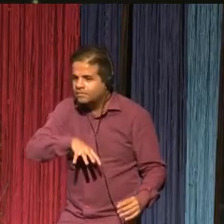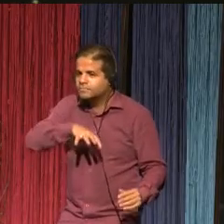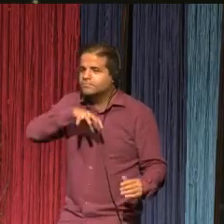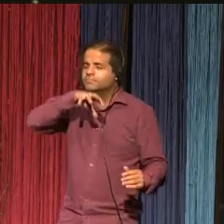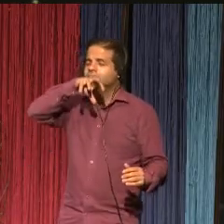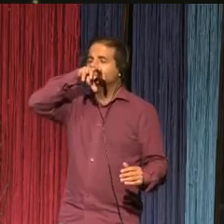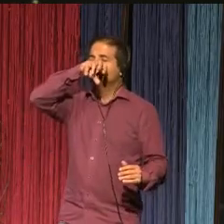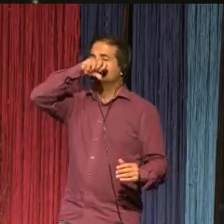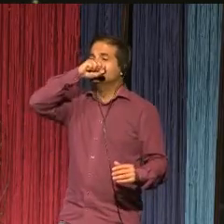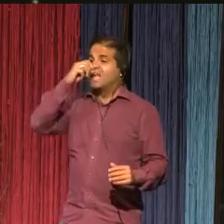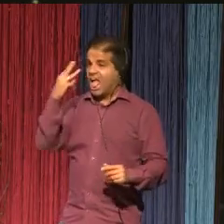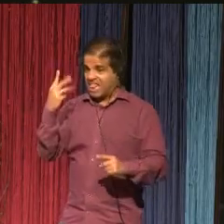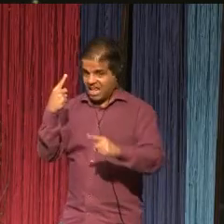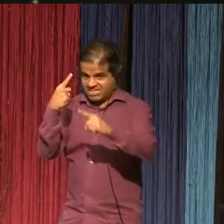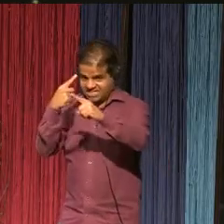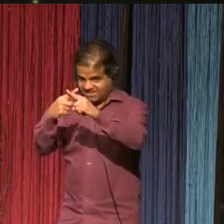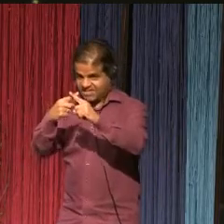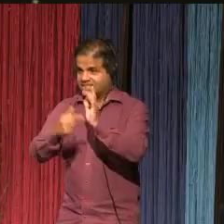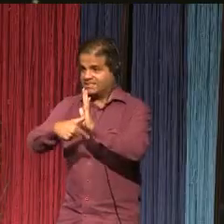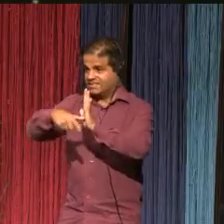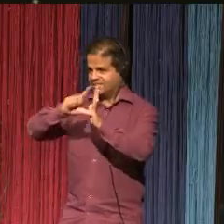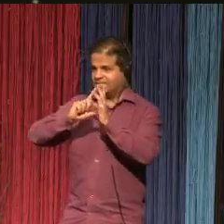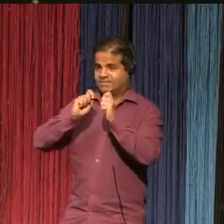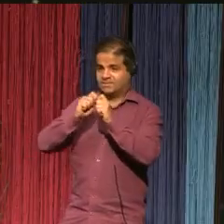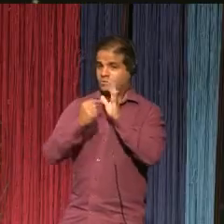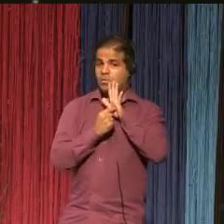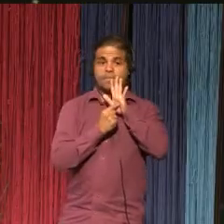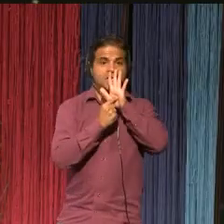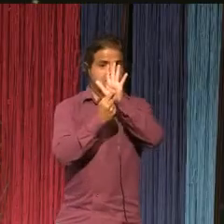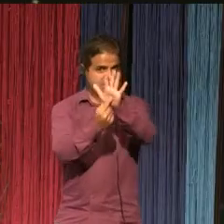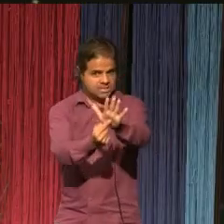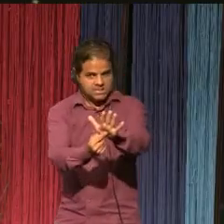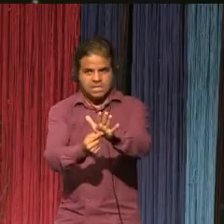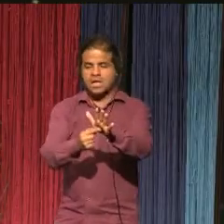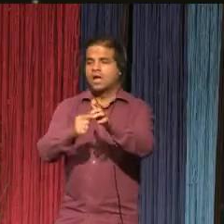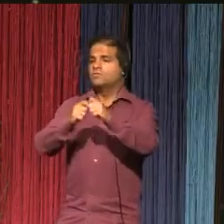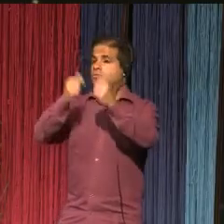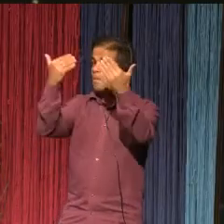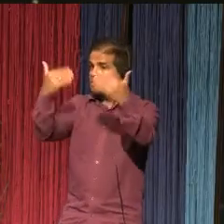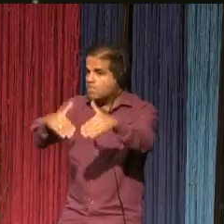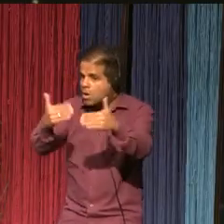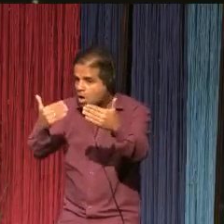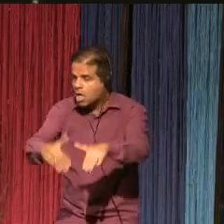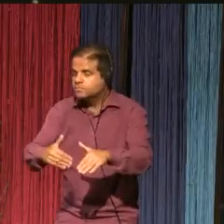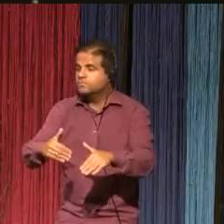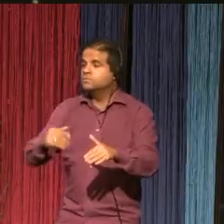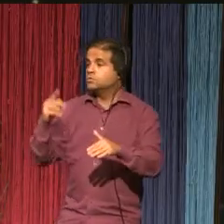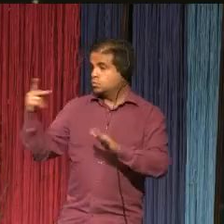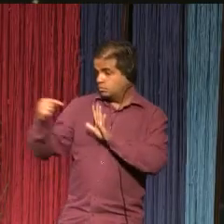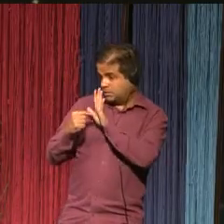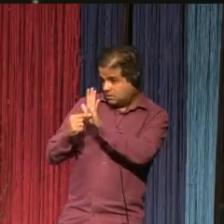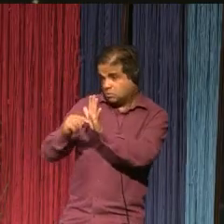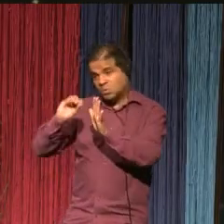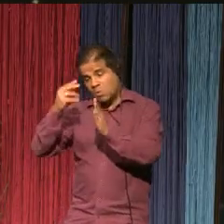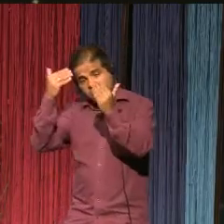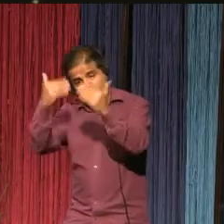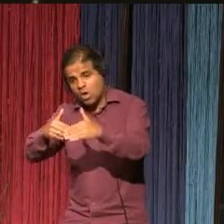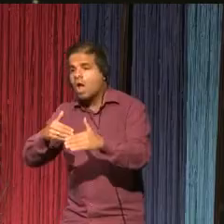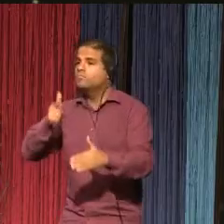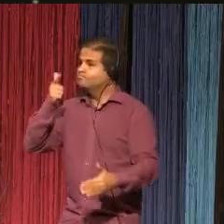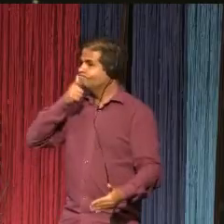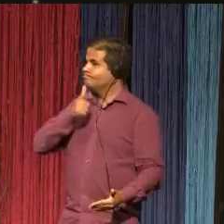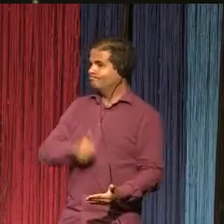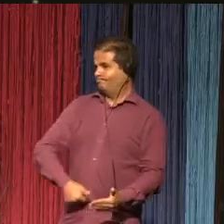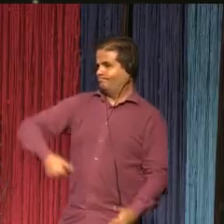respirar fundo 3 vezes antes de fazer uma apresentação ou fazer uma prova, a sua apresentação, a sua prova serão